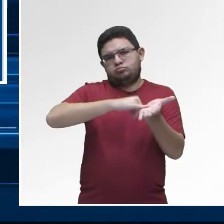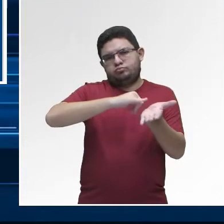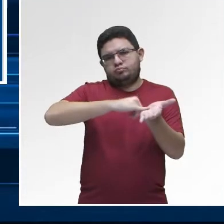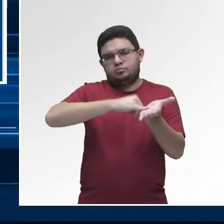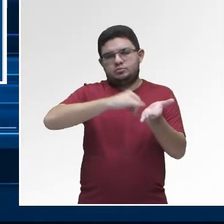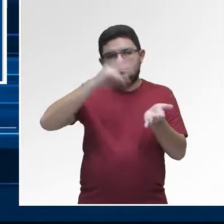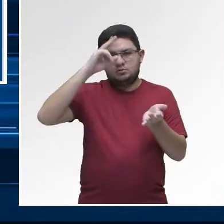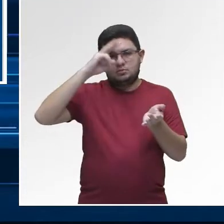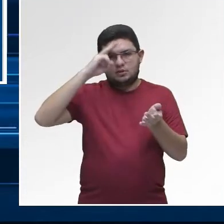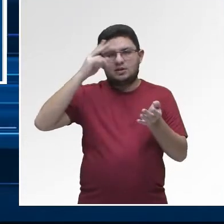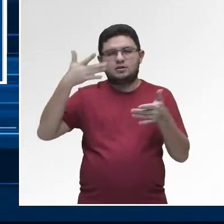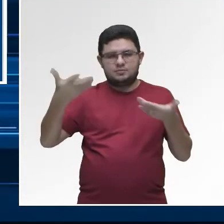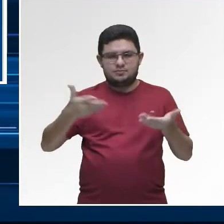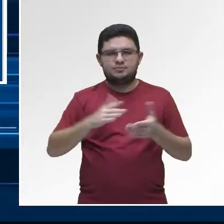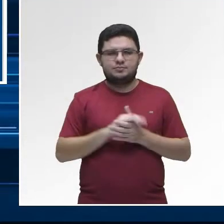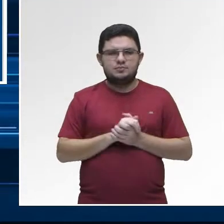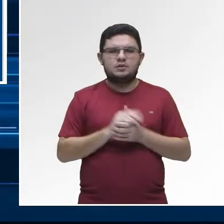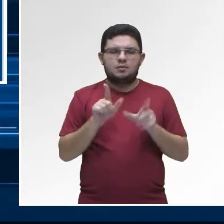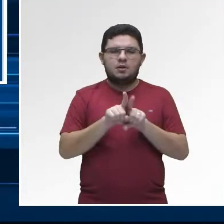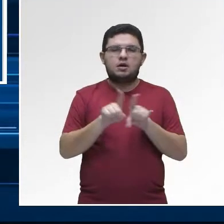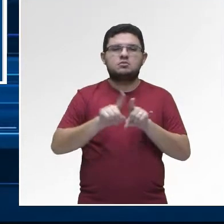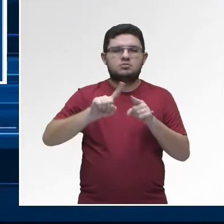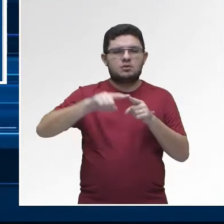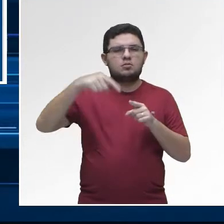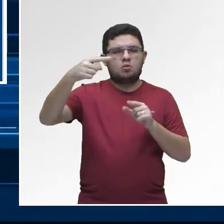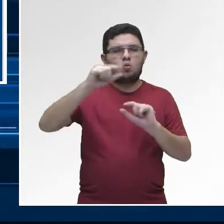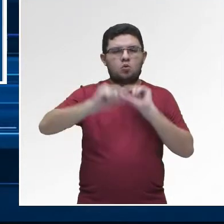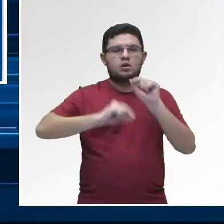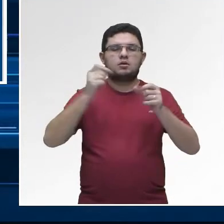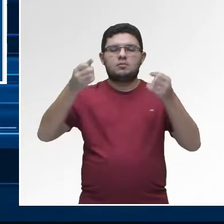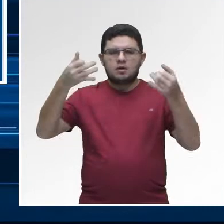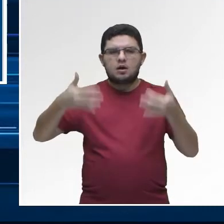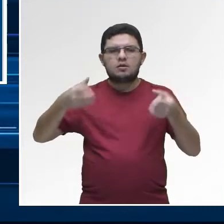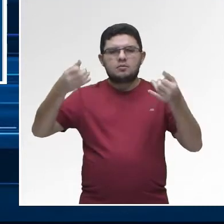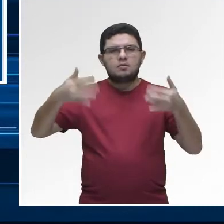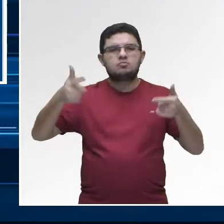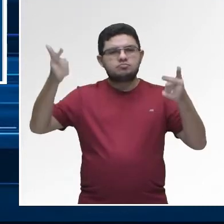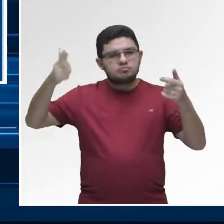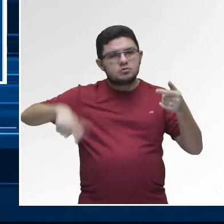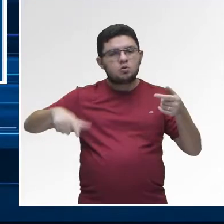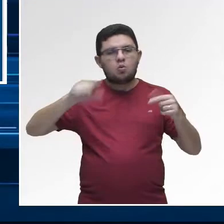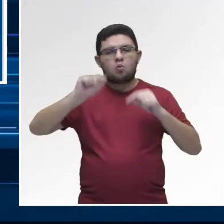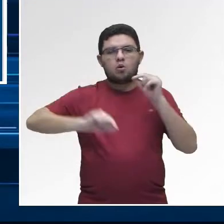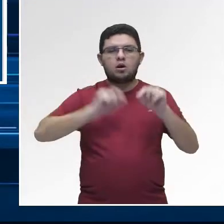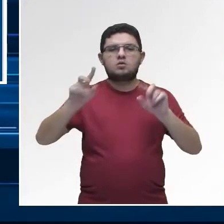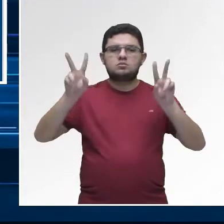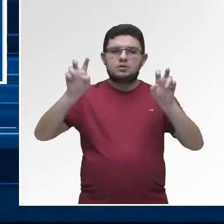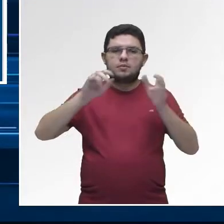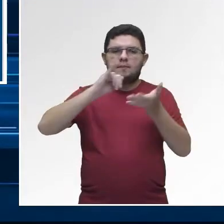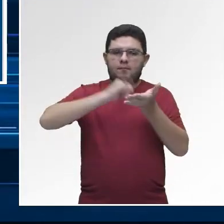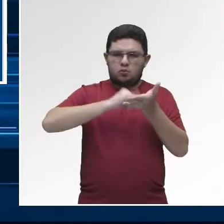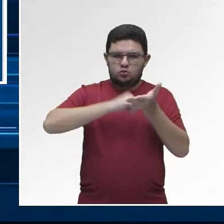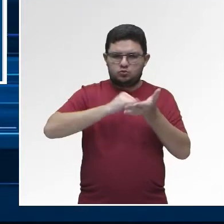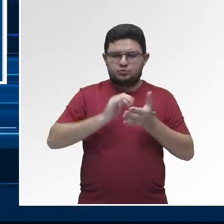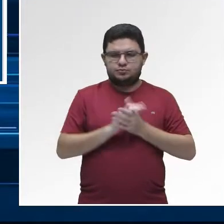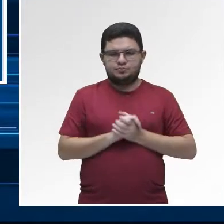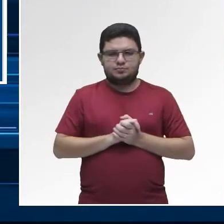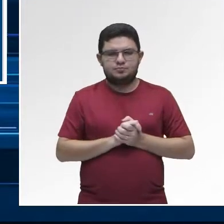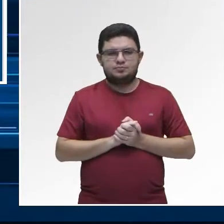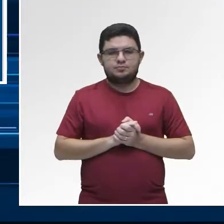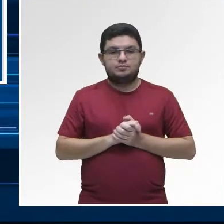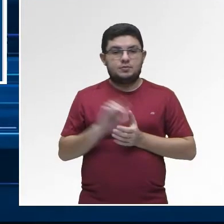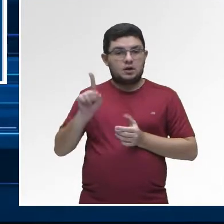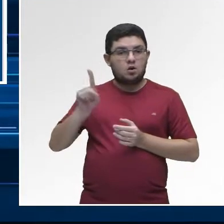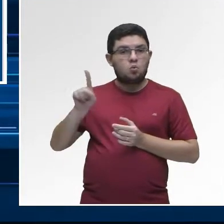e a gente vai também aprofundar mais essa questão dos impostos aqui nessa aula. Então, para manter seu